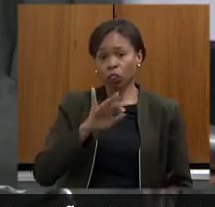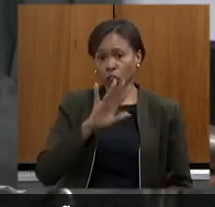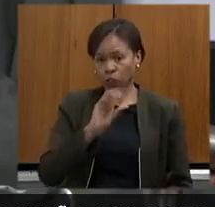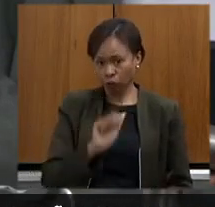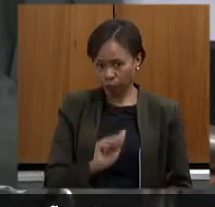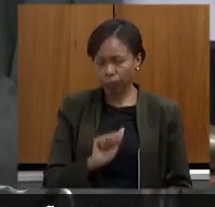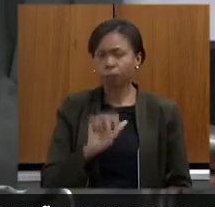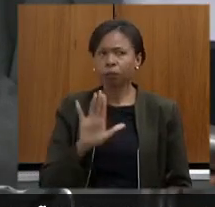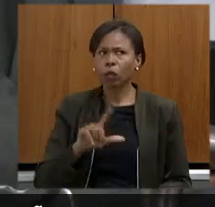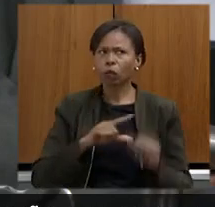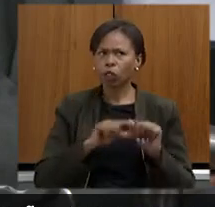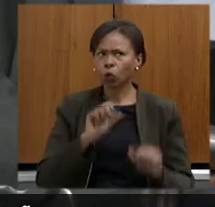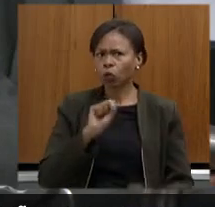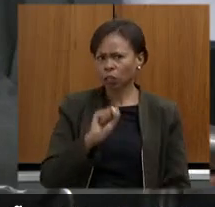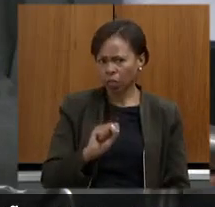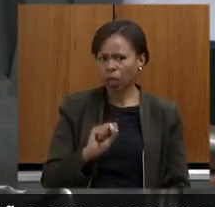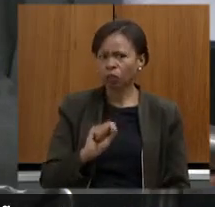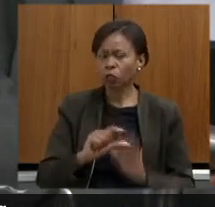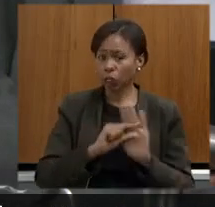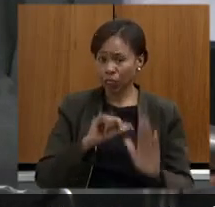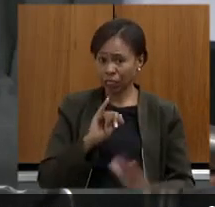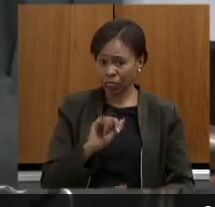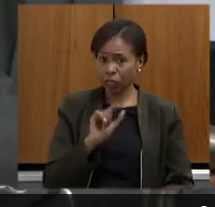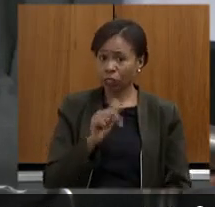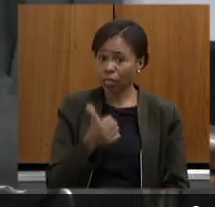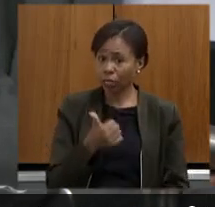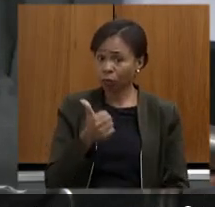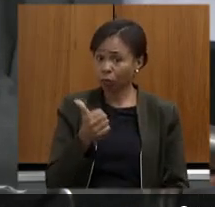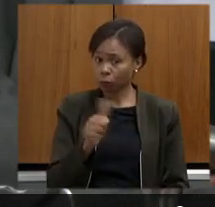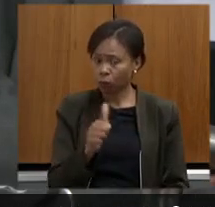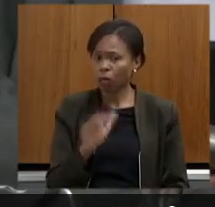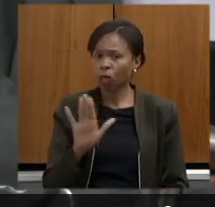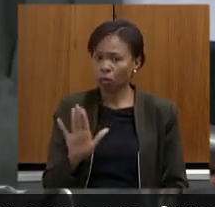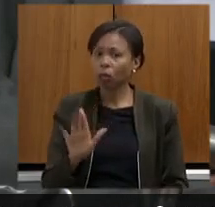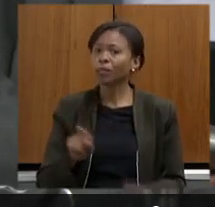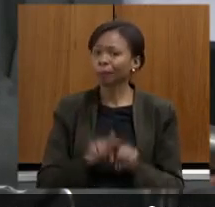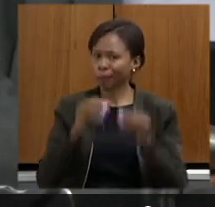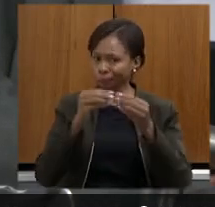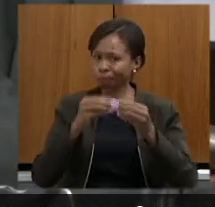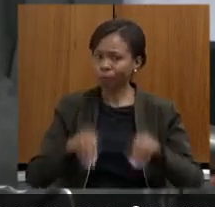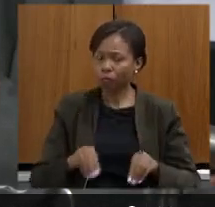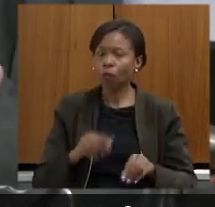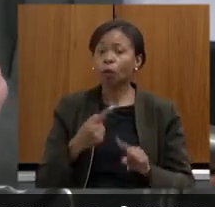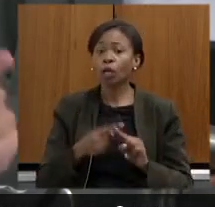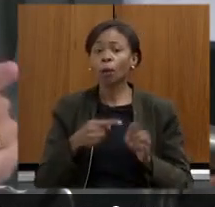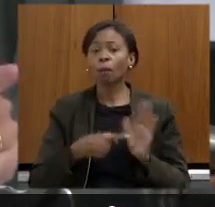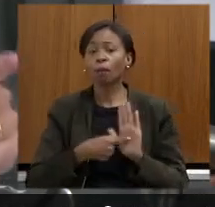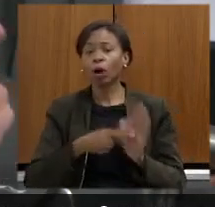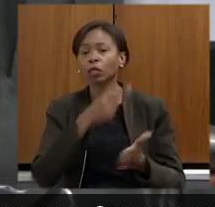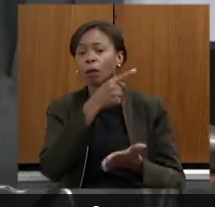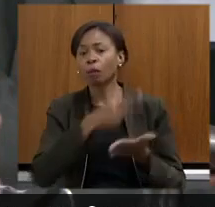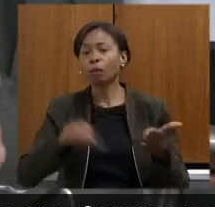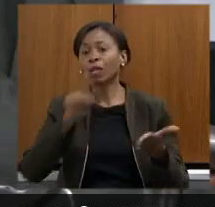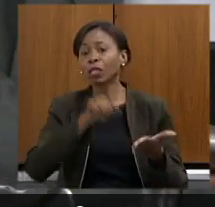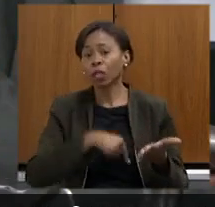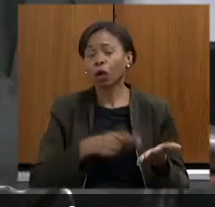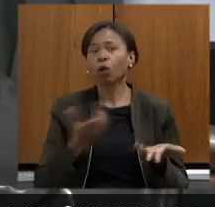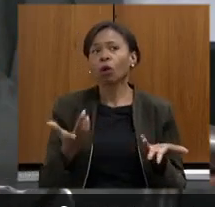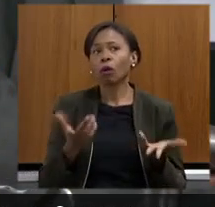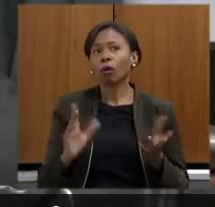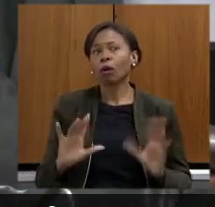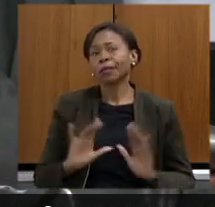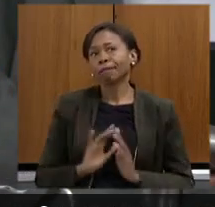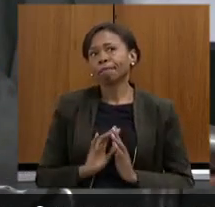11º é haja Impacto também na execução das emendas impositivas porque ele traça como vedação a celebração de convênio acordo